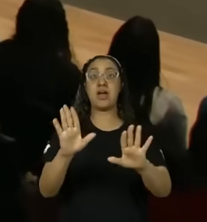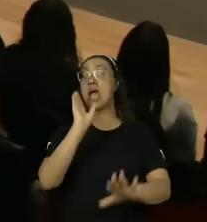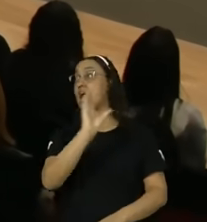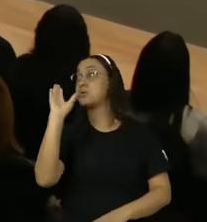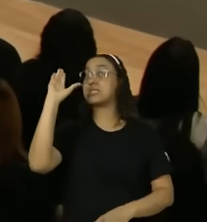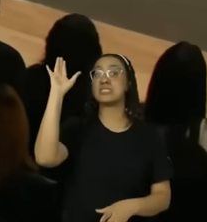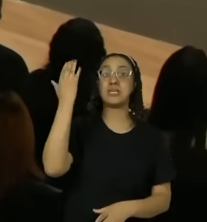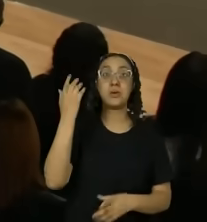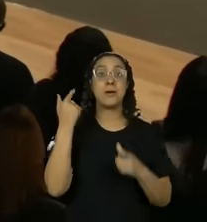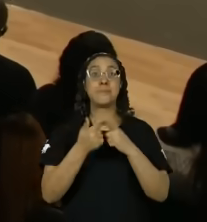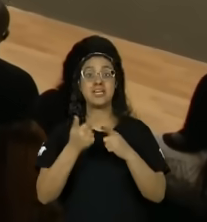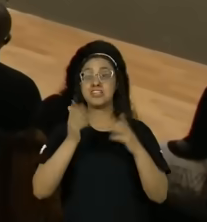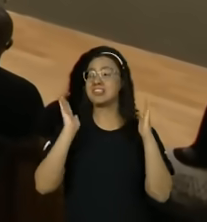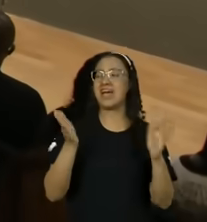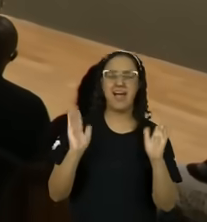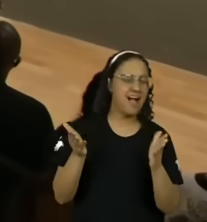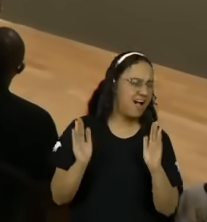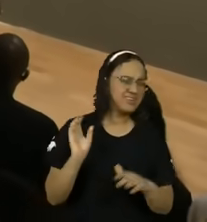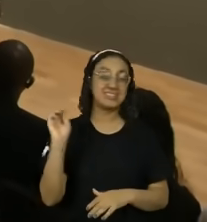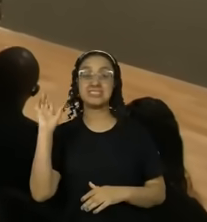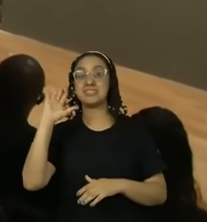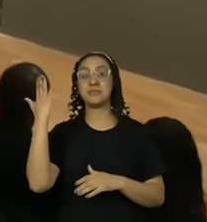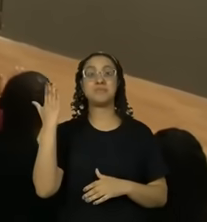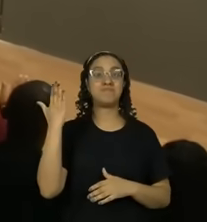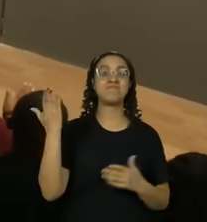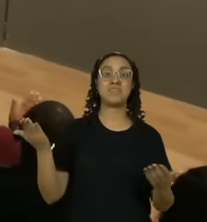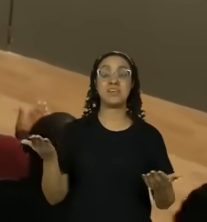o Egito, quando trazem, Jacó se levanta,